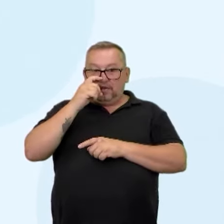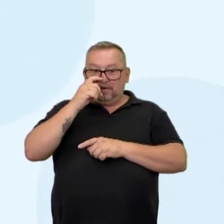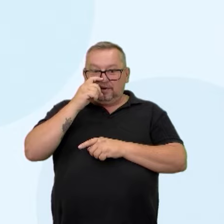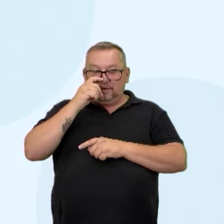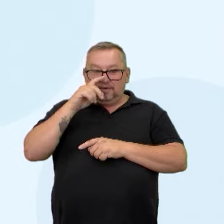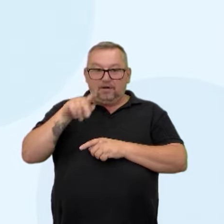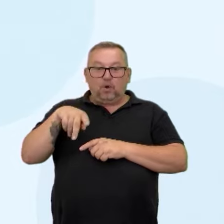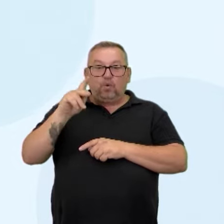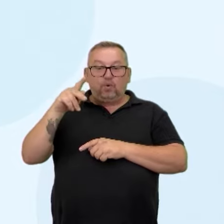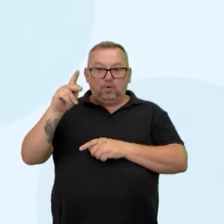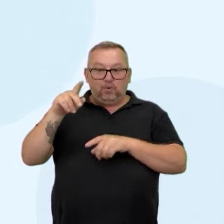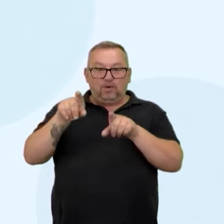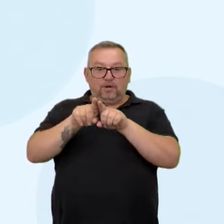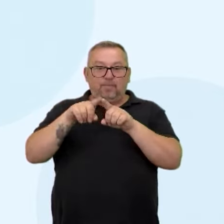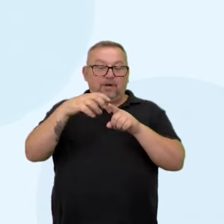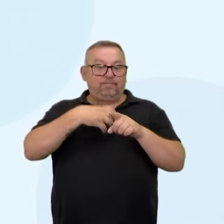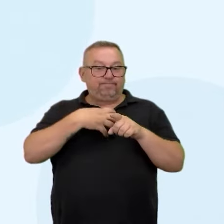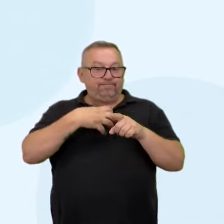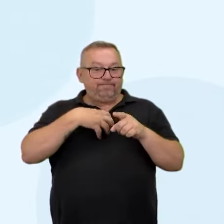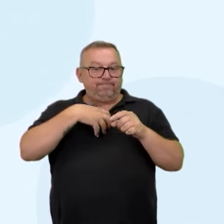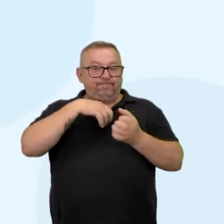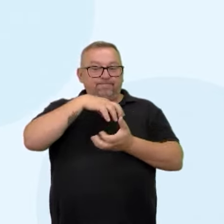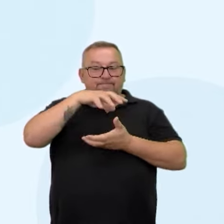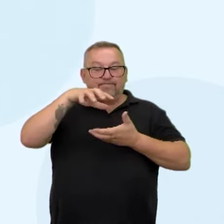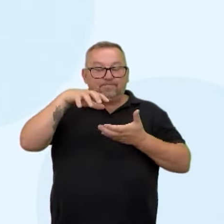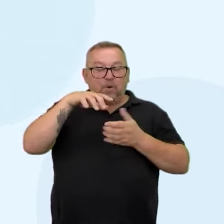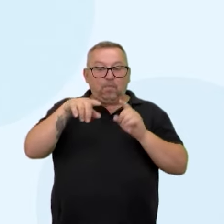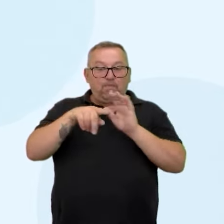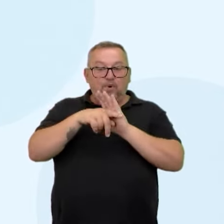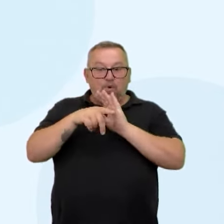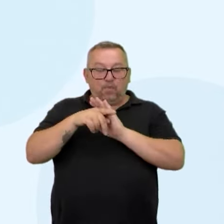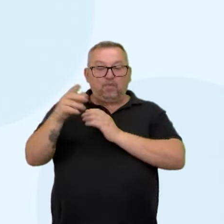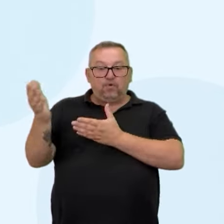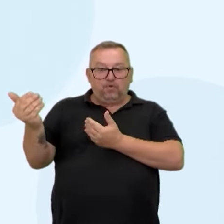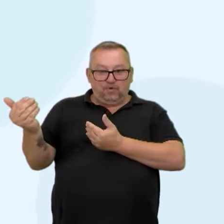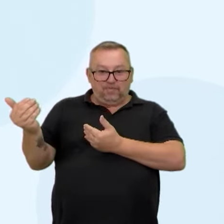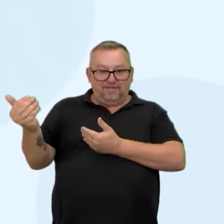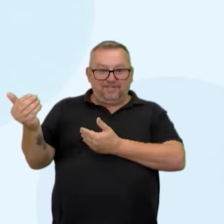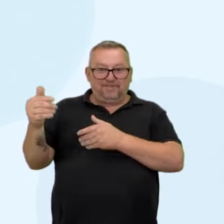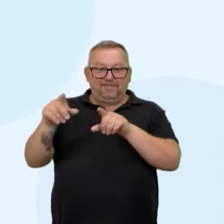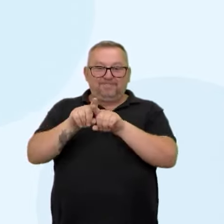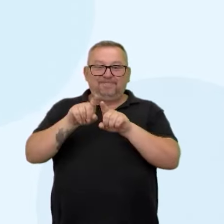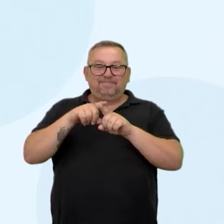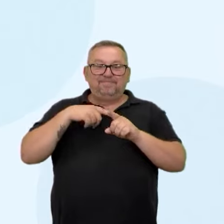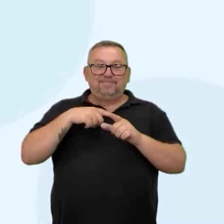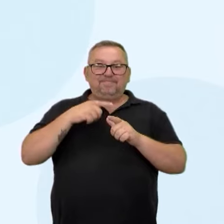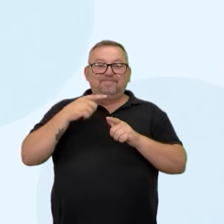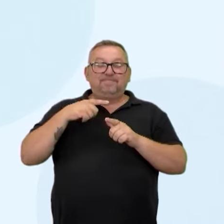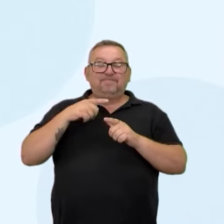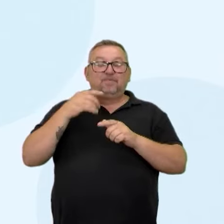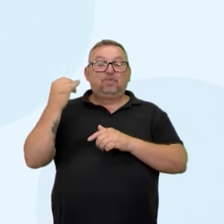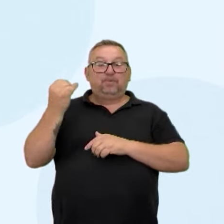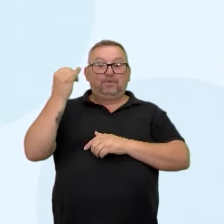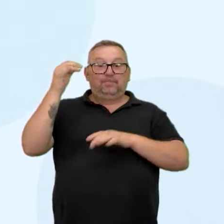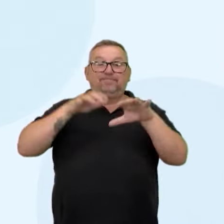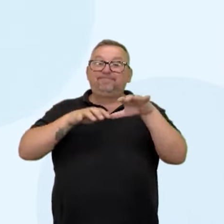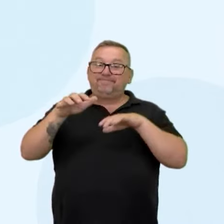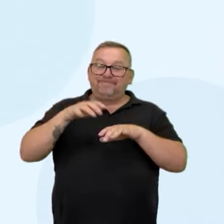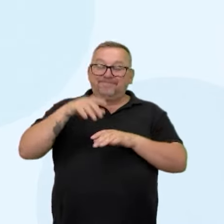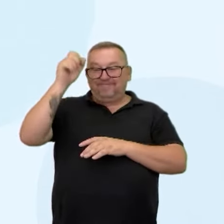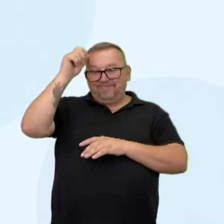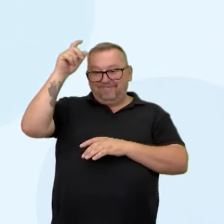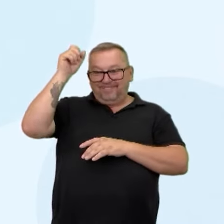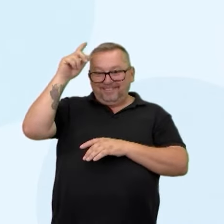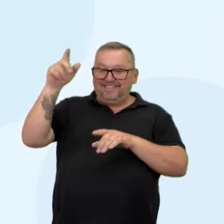é dança, a música é o estilo de vida da juventude angolana e representa um importante movimento cultural